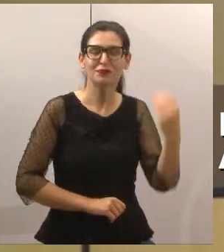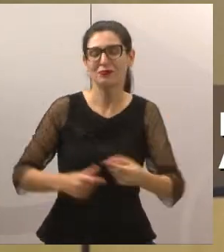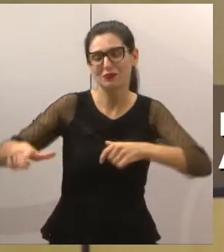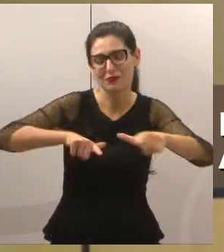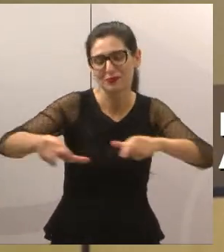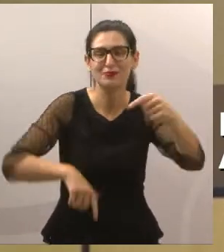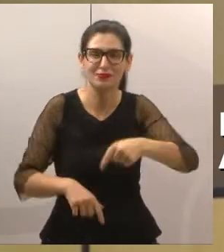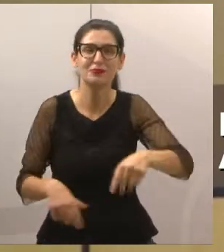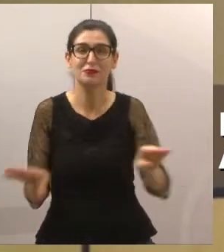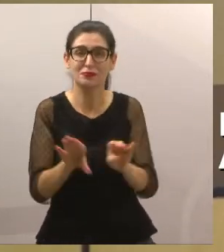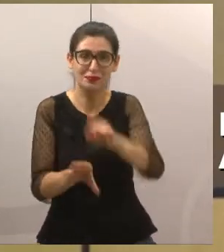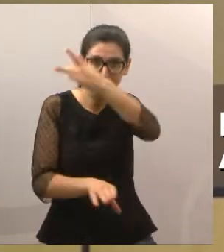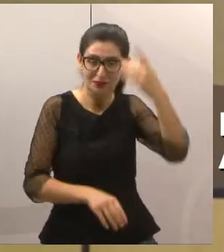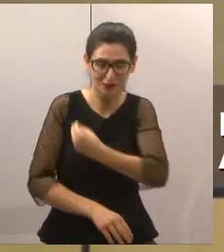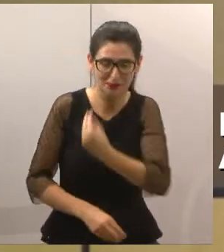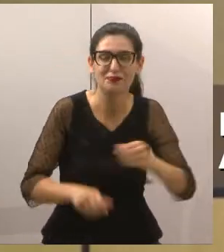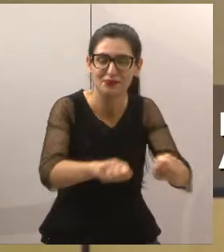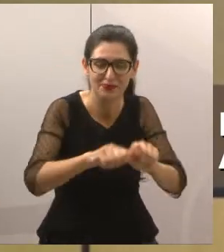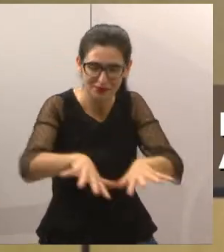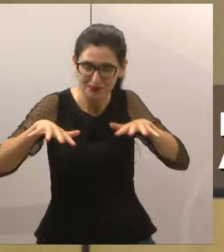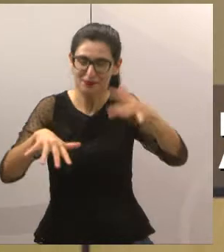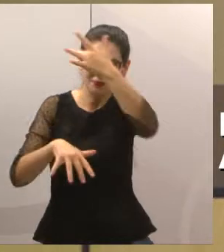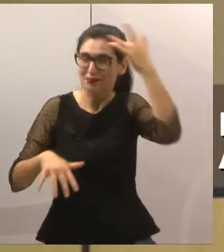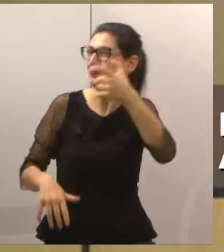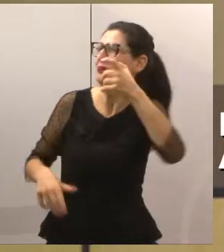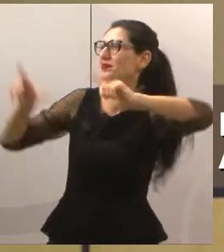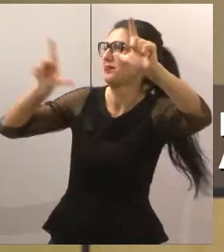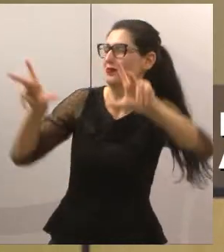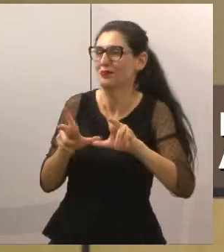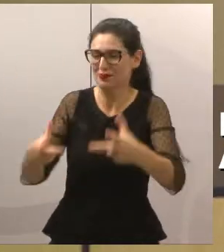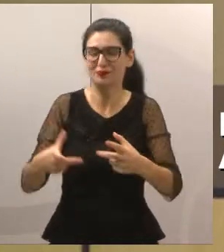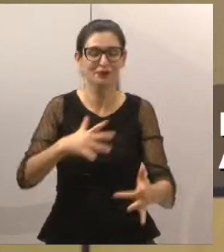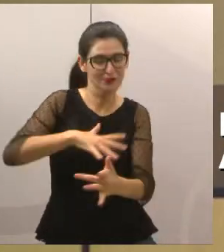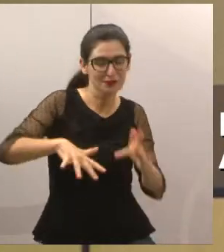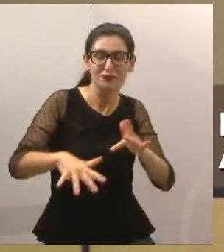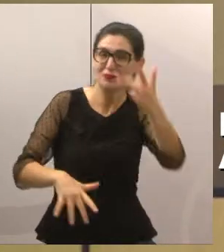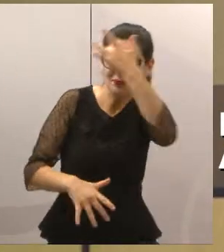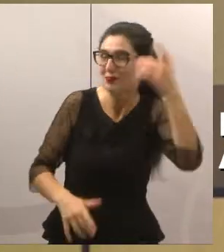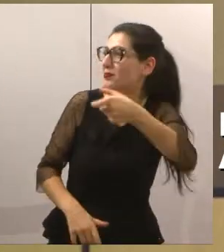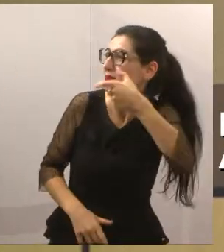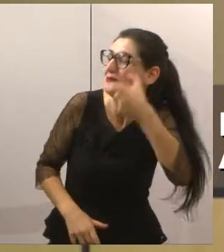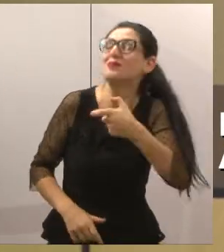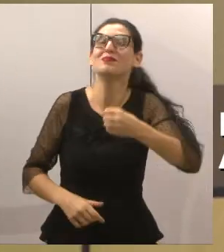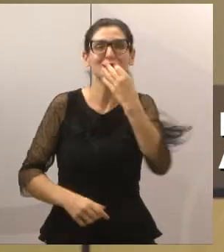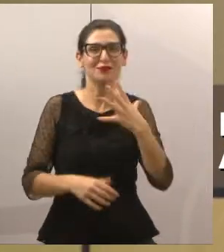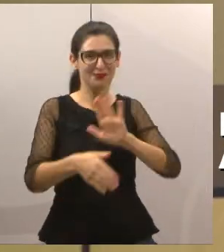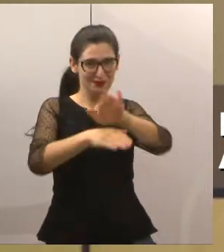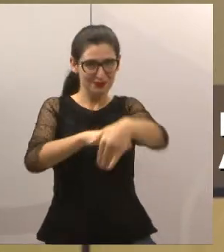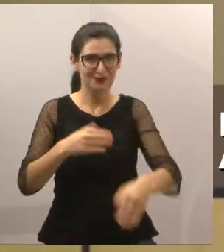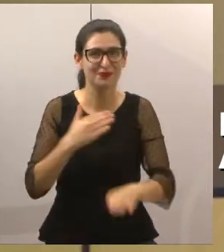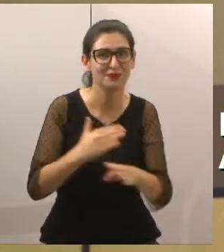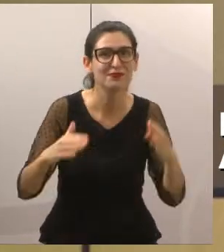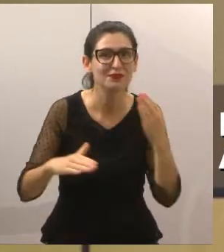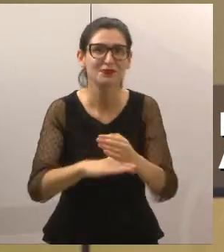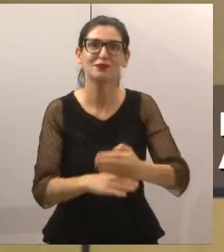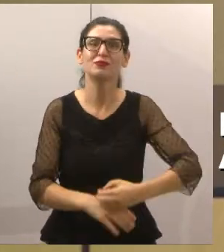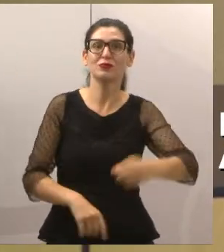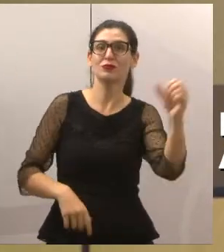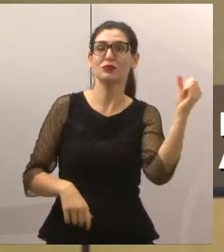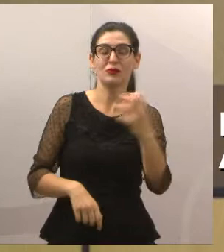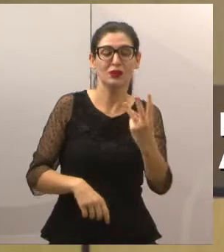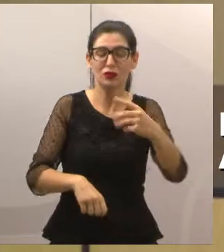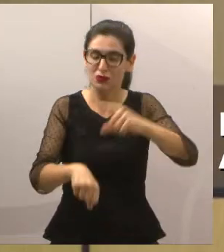presente, senhores telespectadores da TV Câmara, internautas, boa tarde a todos. Às